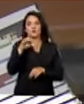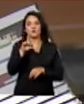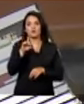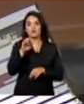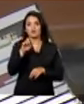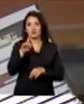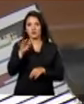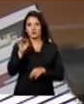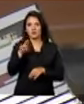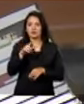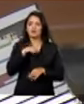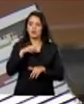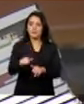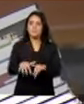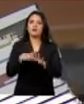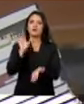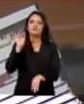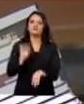que é este,